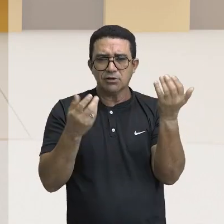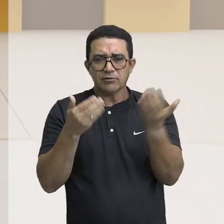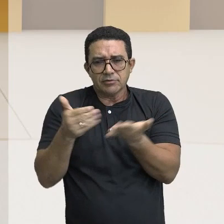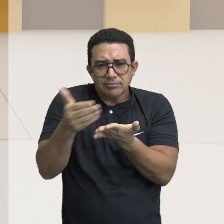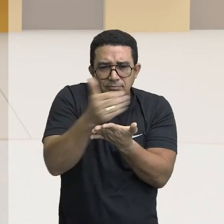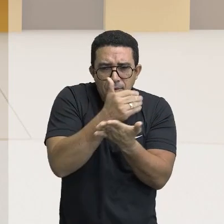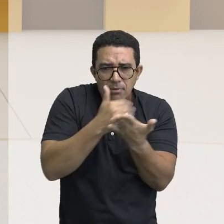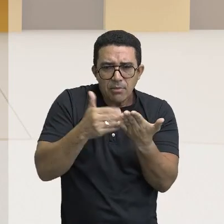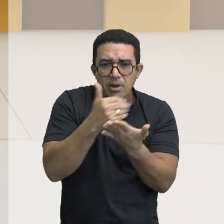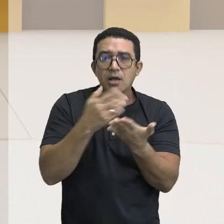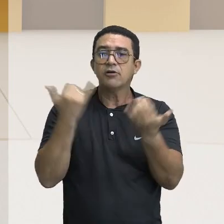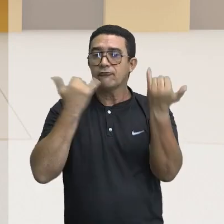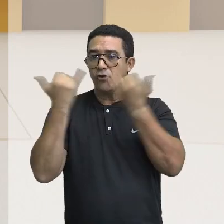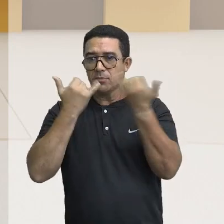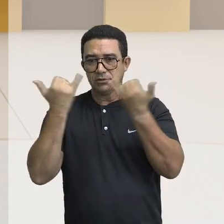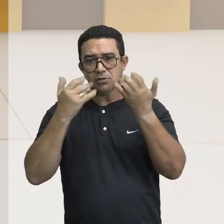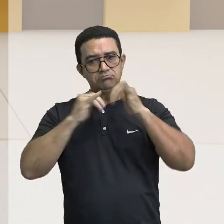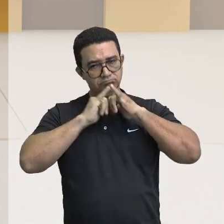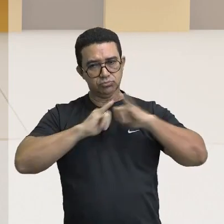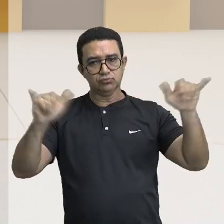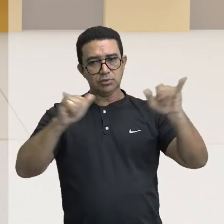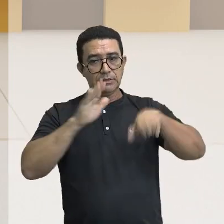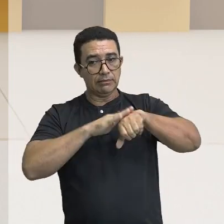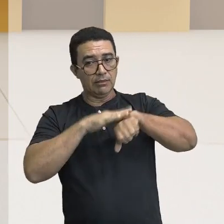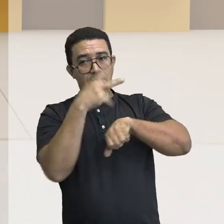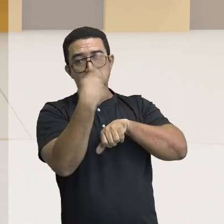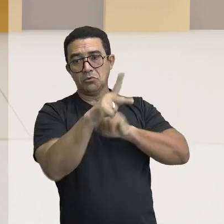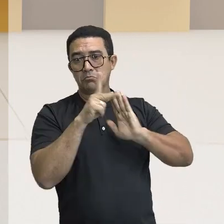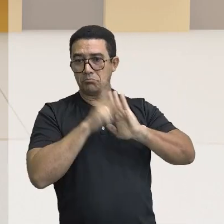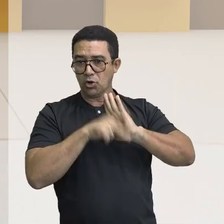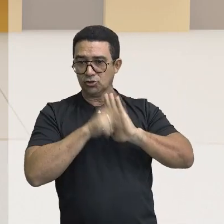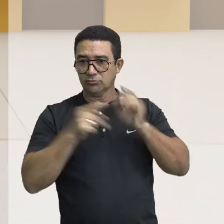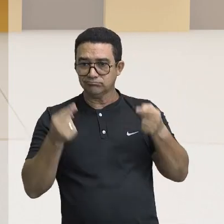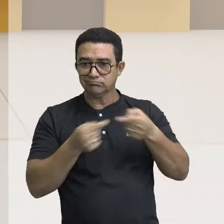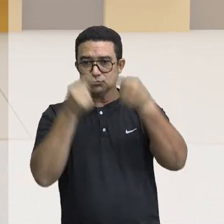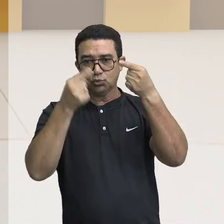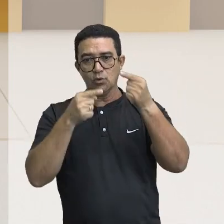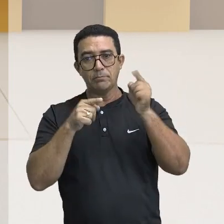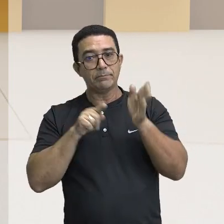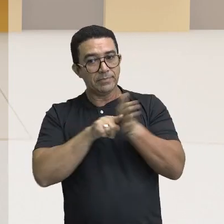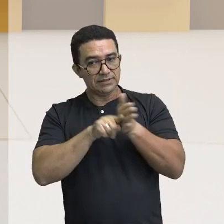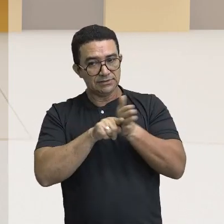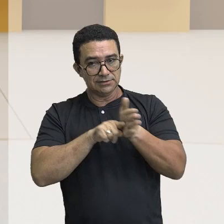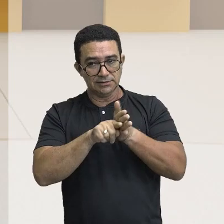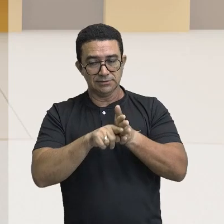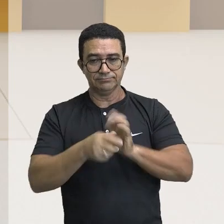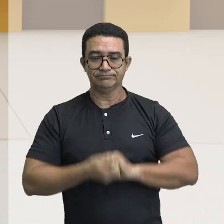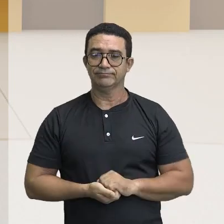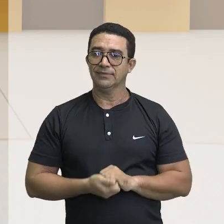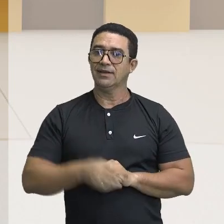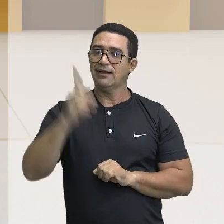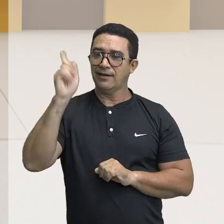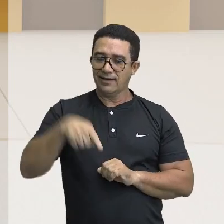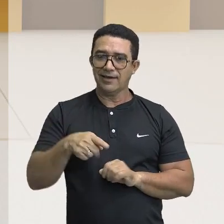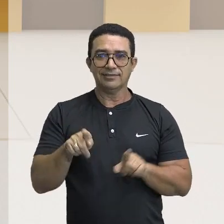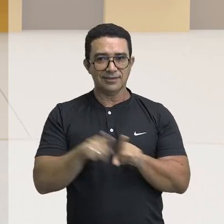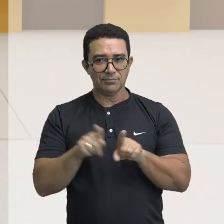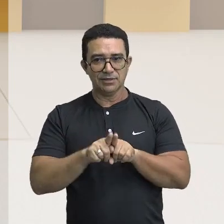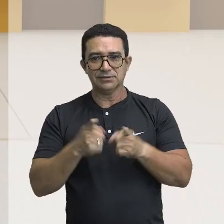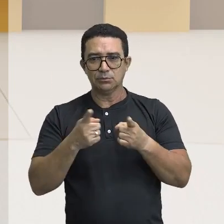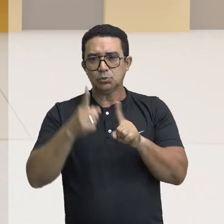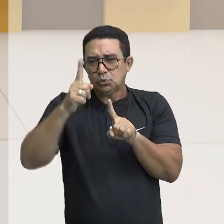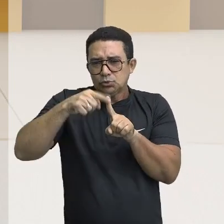já tem aí elencado conforme o seu projeto, conforme a sua pesquisa. Então, esse formato chama muito atenção, né,